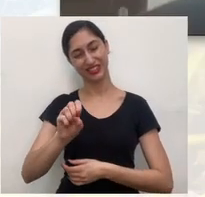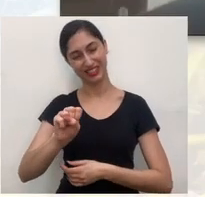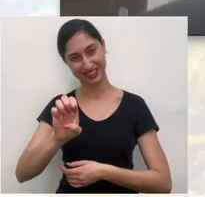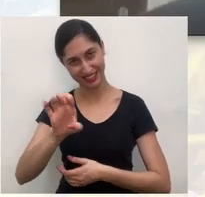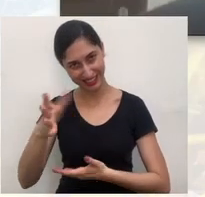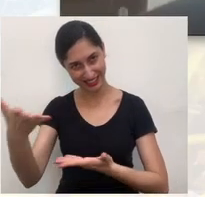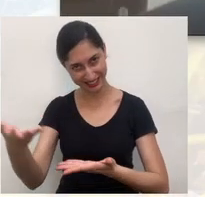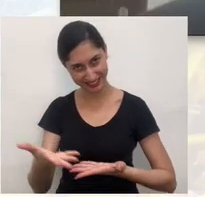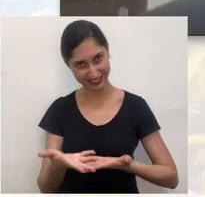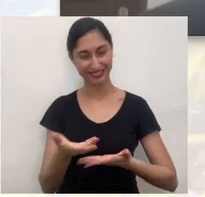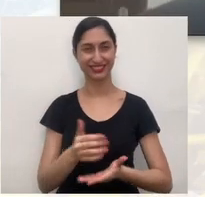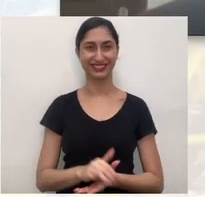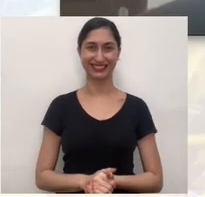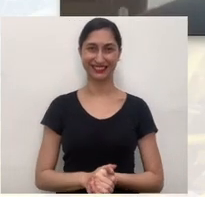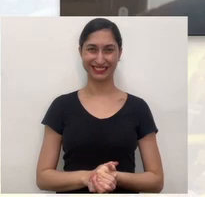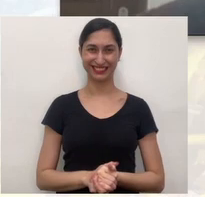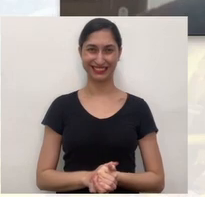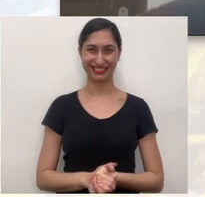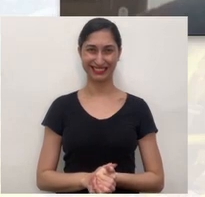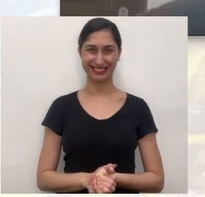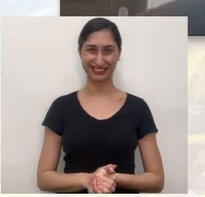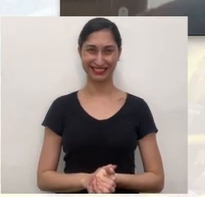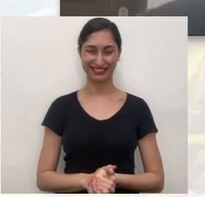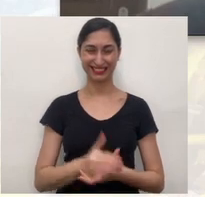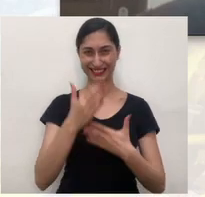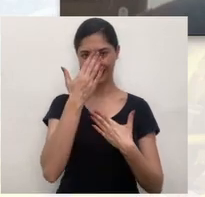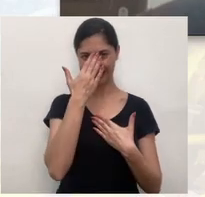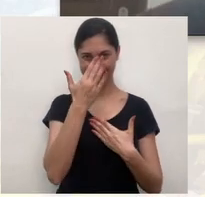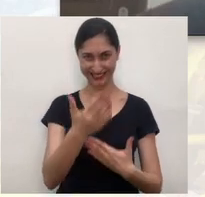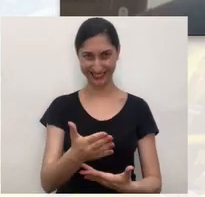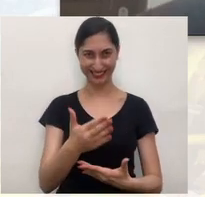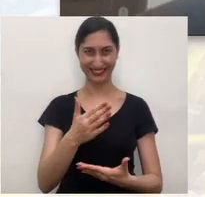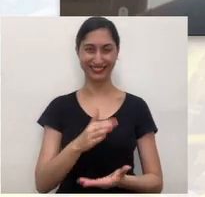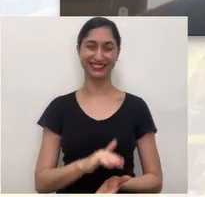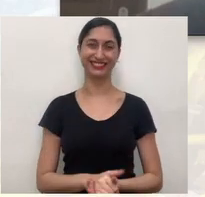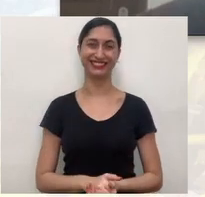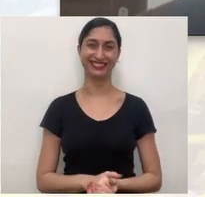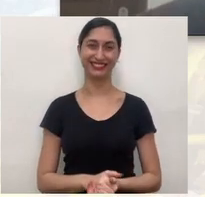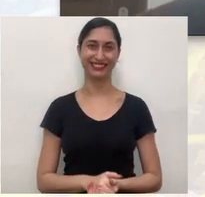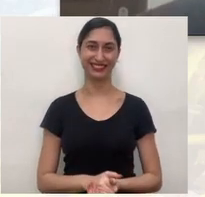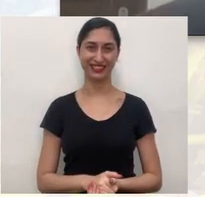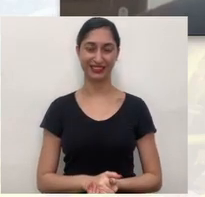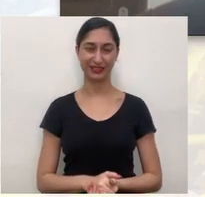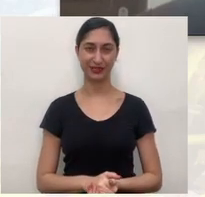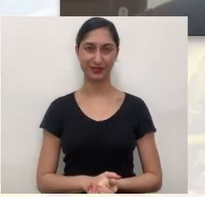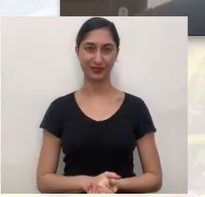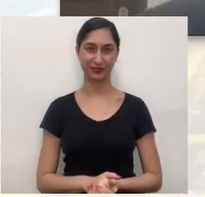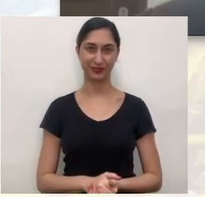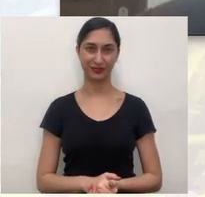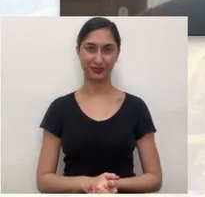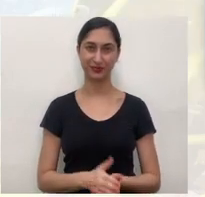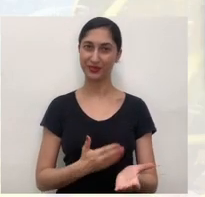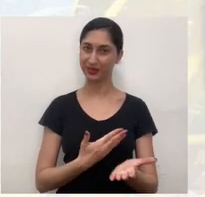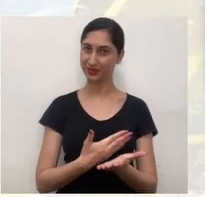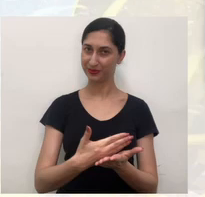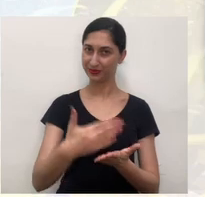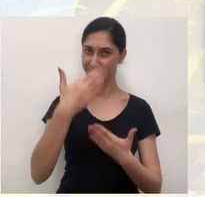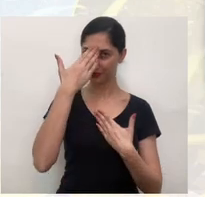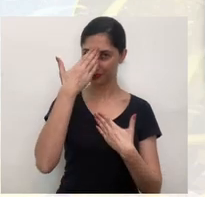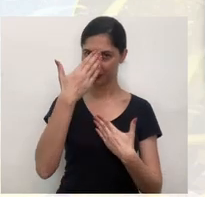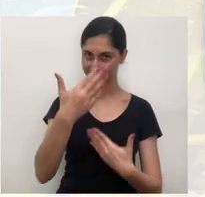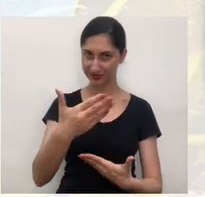você. Bueno, ok, muito obrigado. Eu queria iniciar agradecendo o